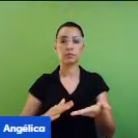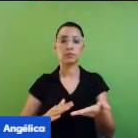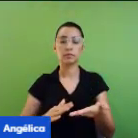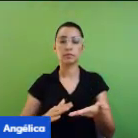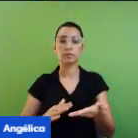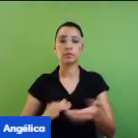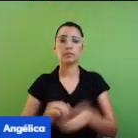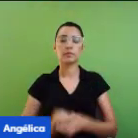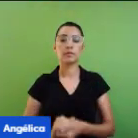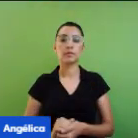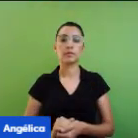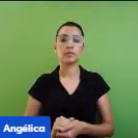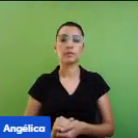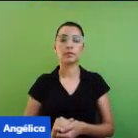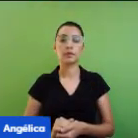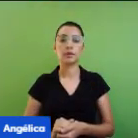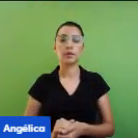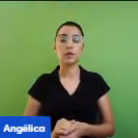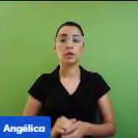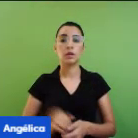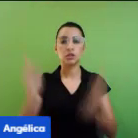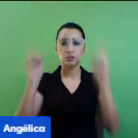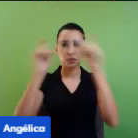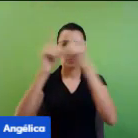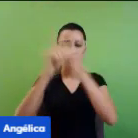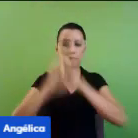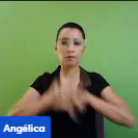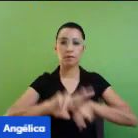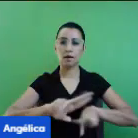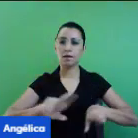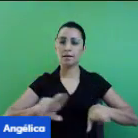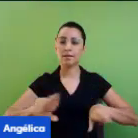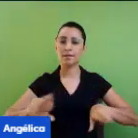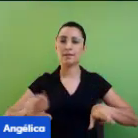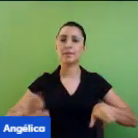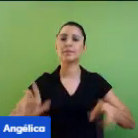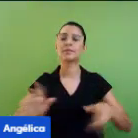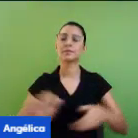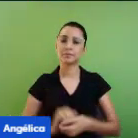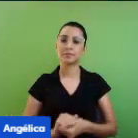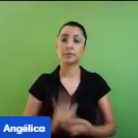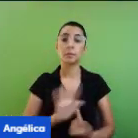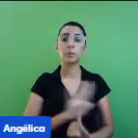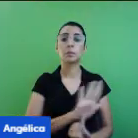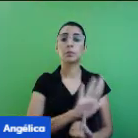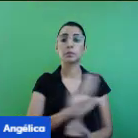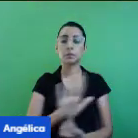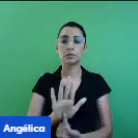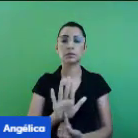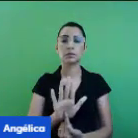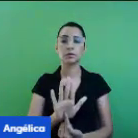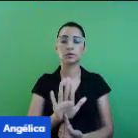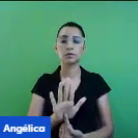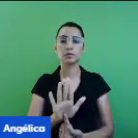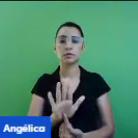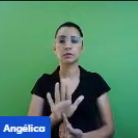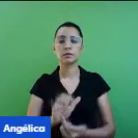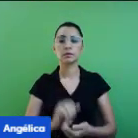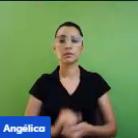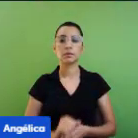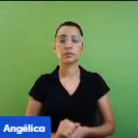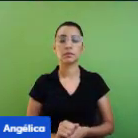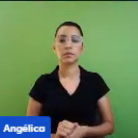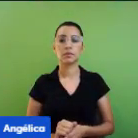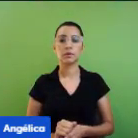de diferentes complexidades, mostrando, por exemplo, como os alunos